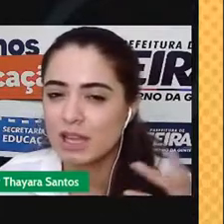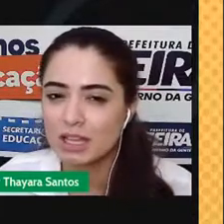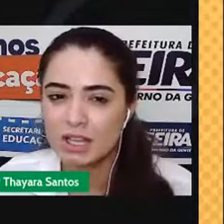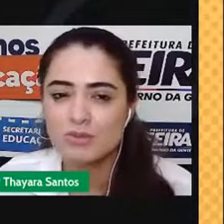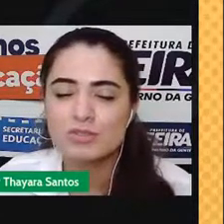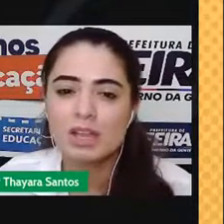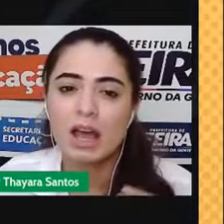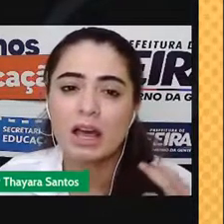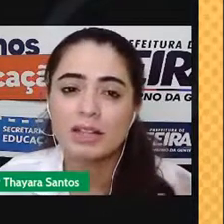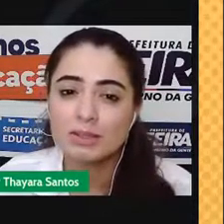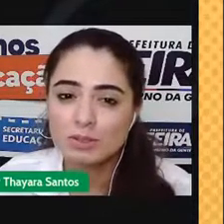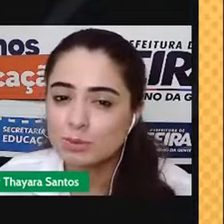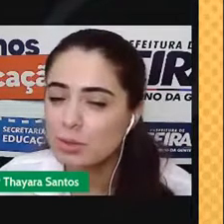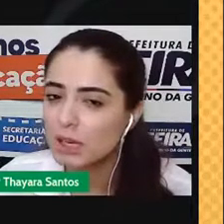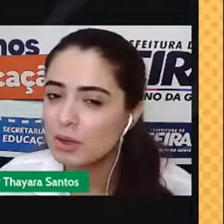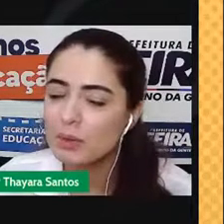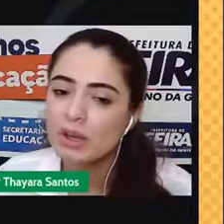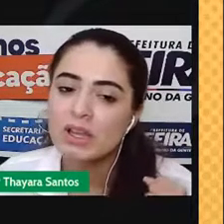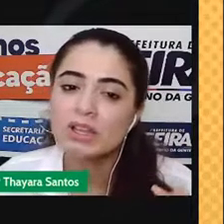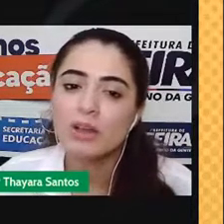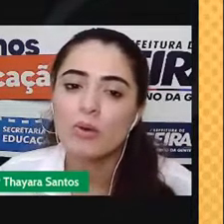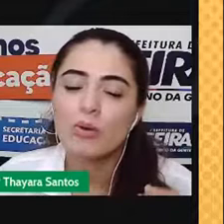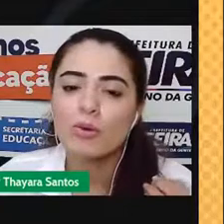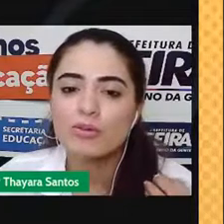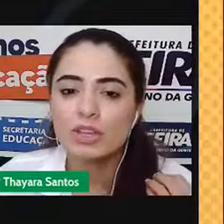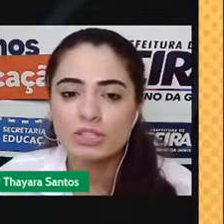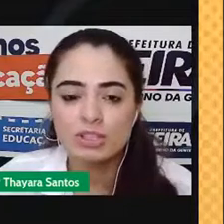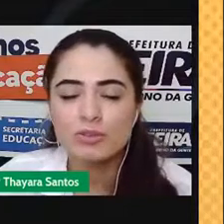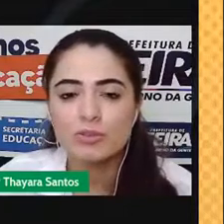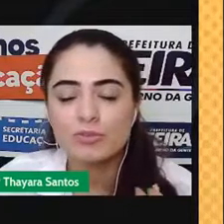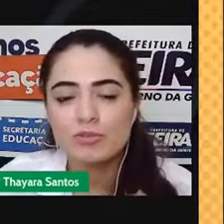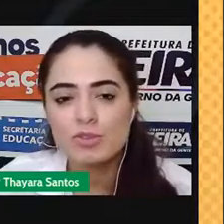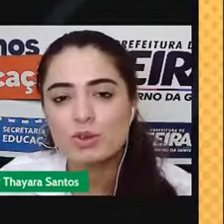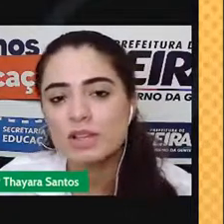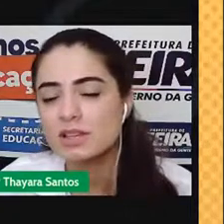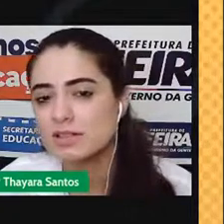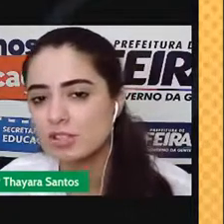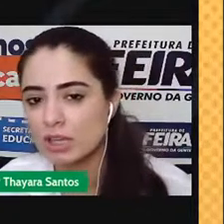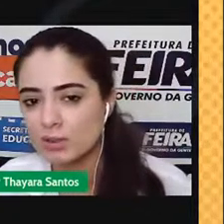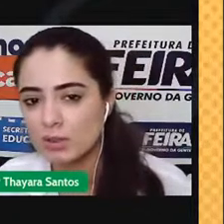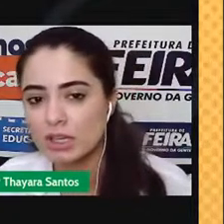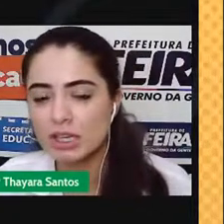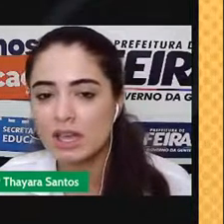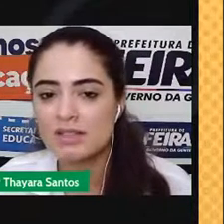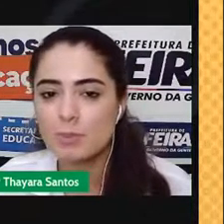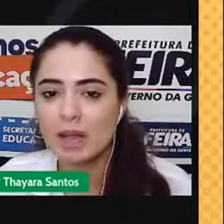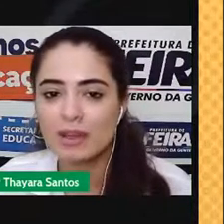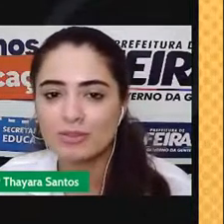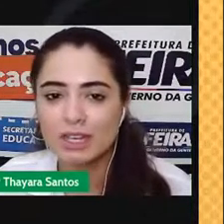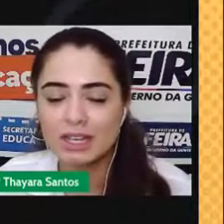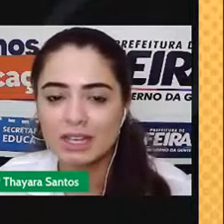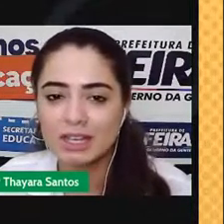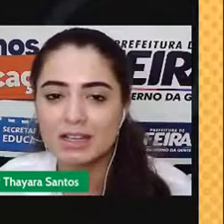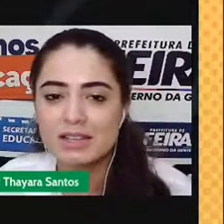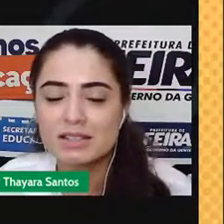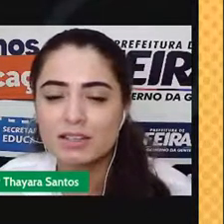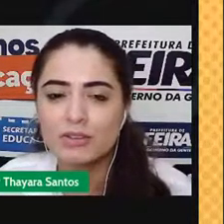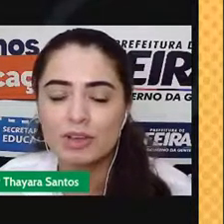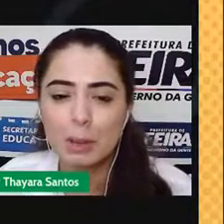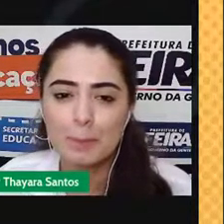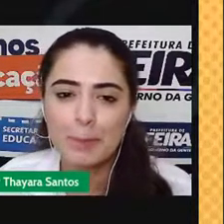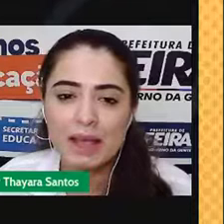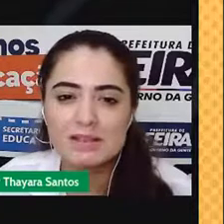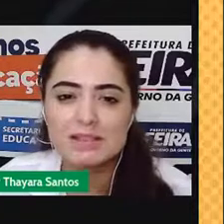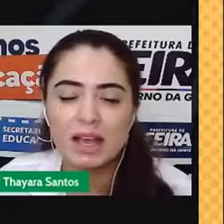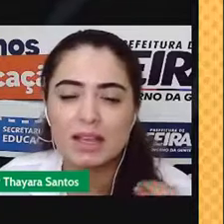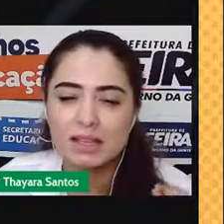ali, aos arquivos, a dados de banco. Então, o phishing funciona desse jeito. E essa palavrinha aqui em inglês